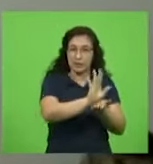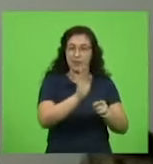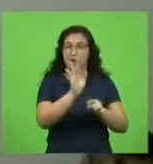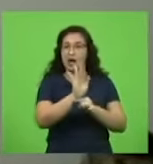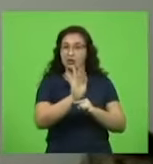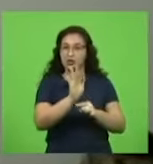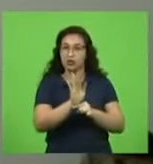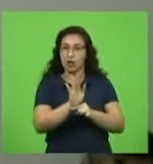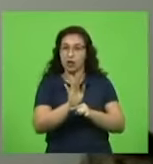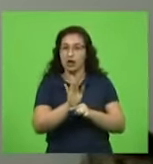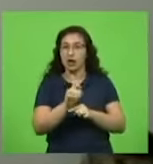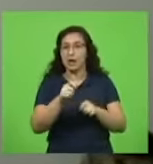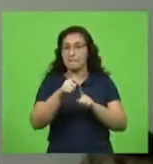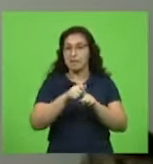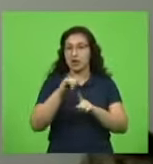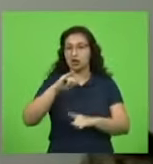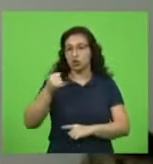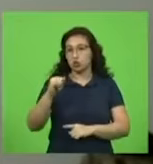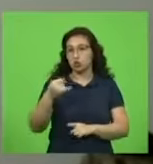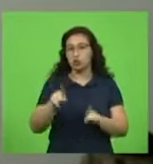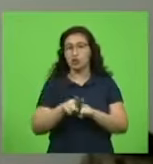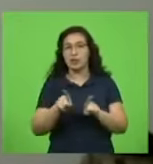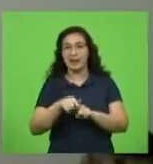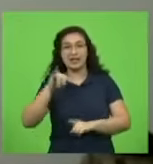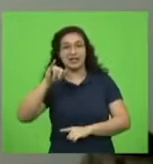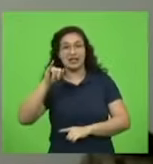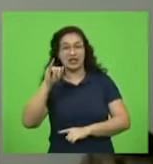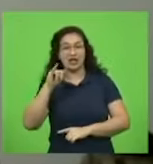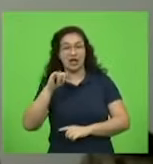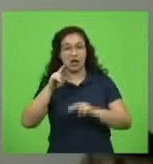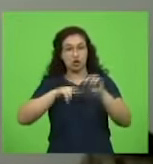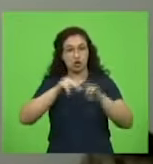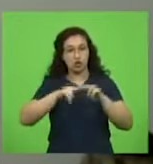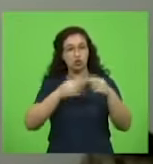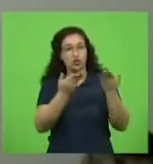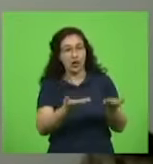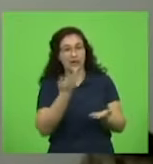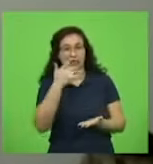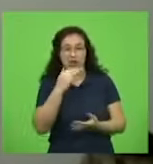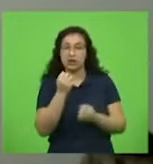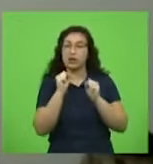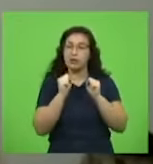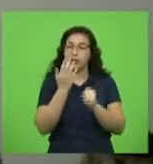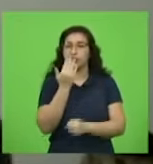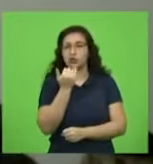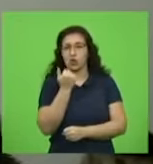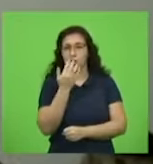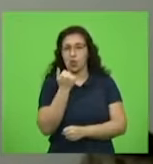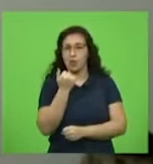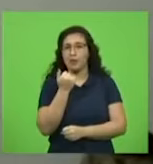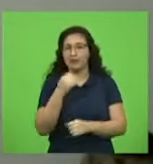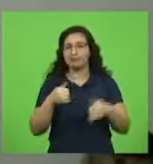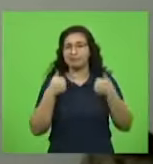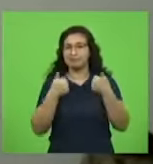tanto de julho quanto de janeiro, para que eles possam ter um alimento adequado e assim possam ter nutrição,